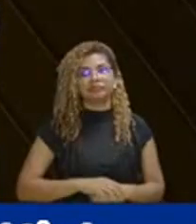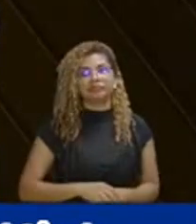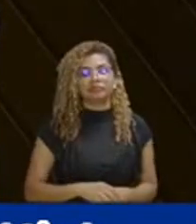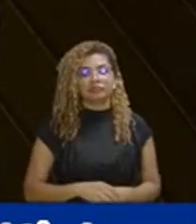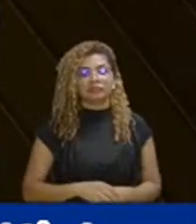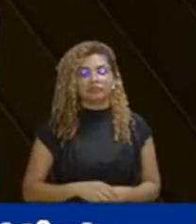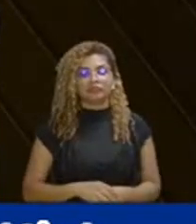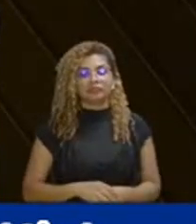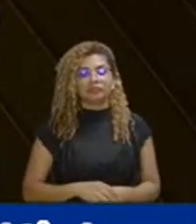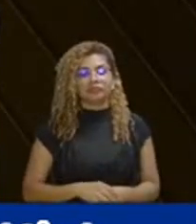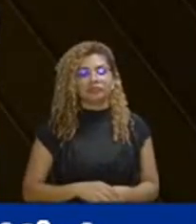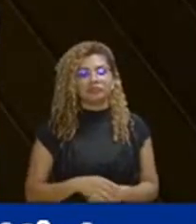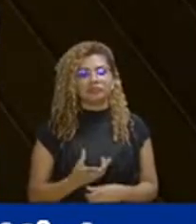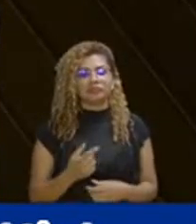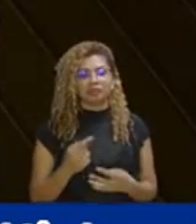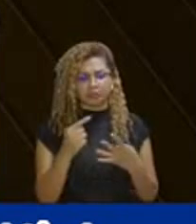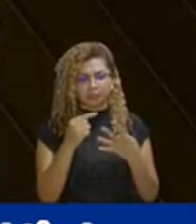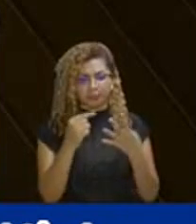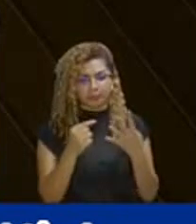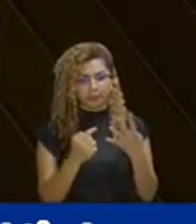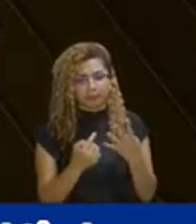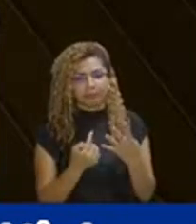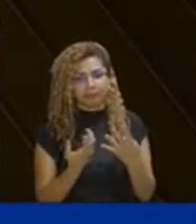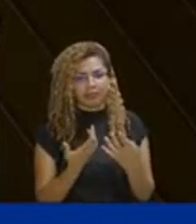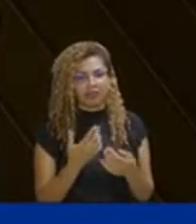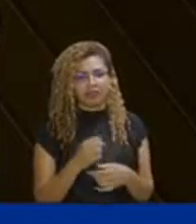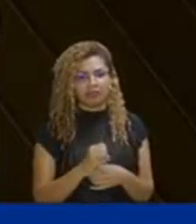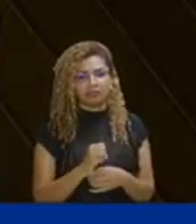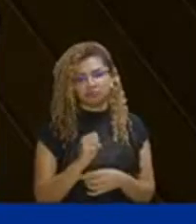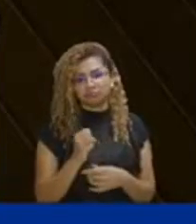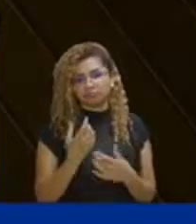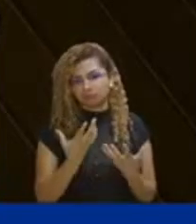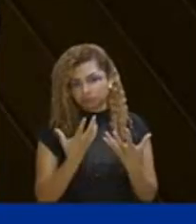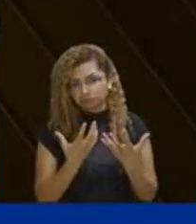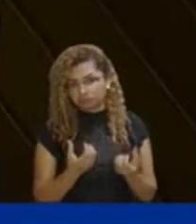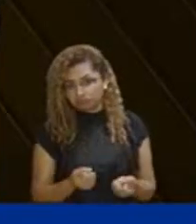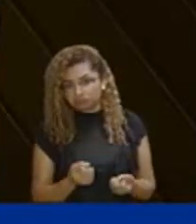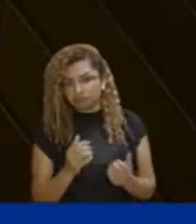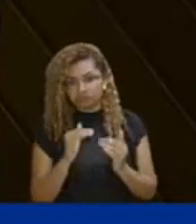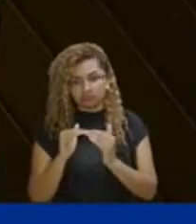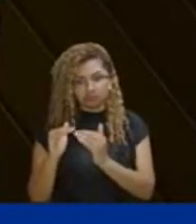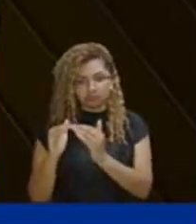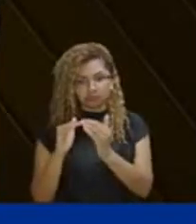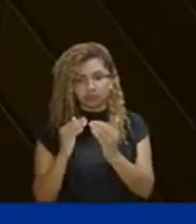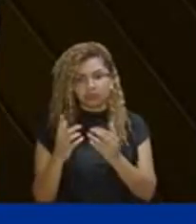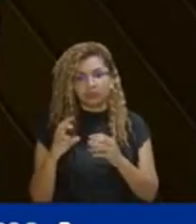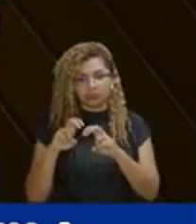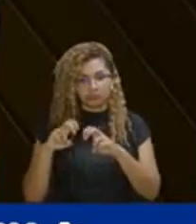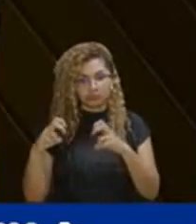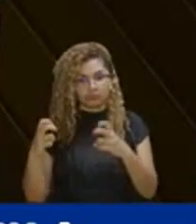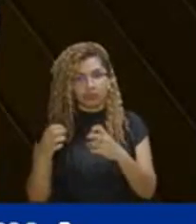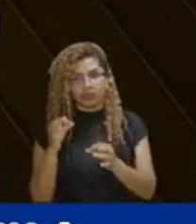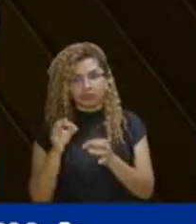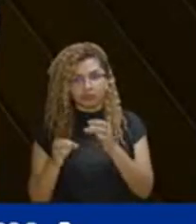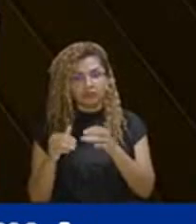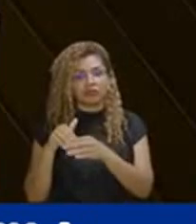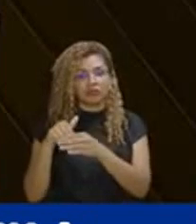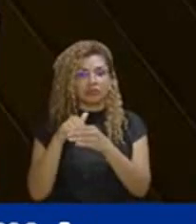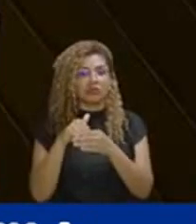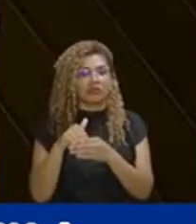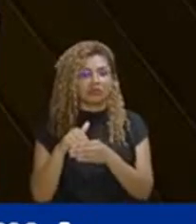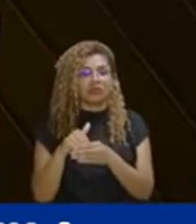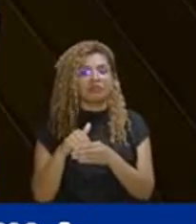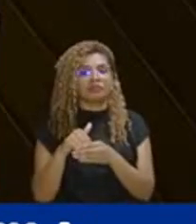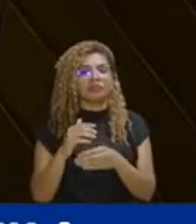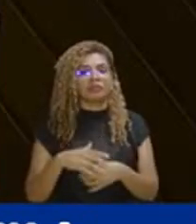incidência da ineligibilidade decorrente de existência de decisão colegiada da Justiça Eleitoral, que assentou a